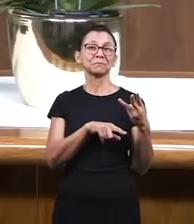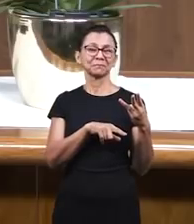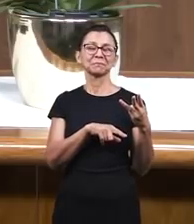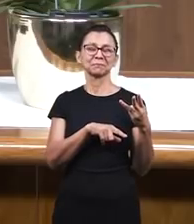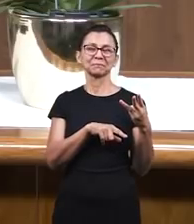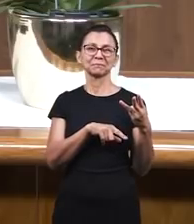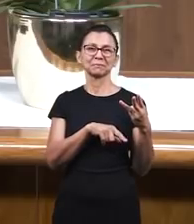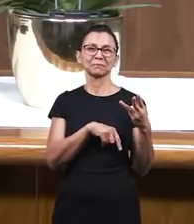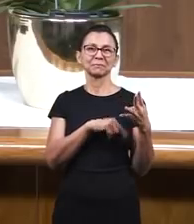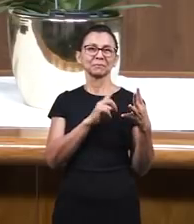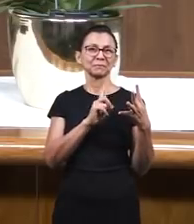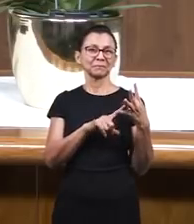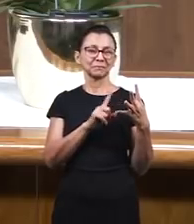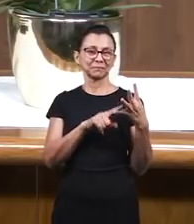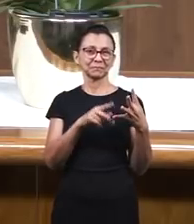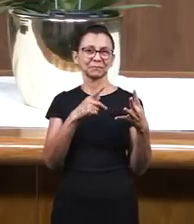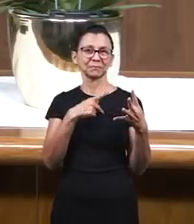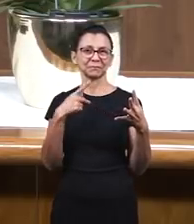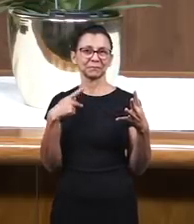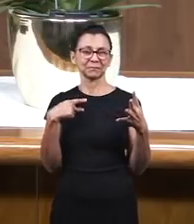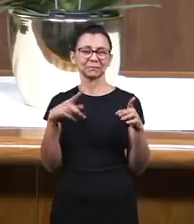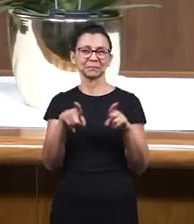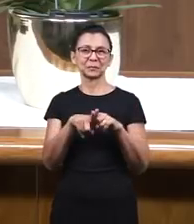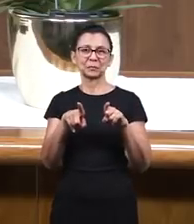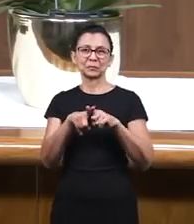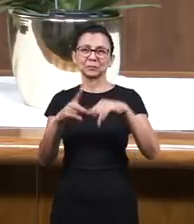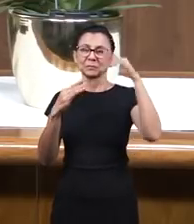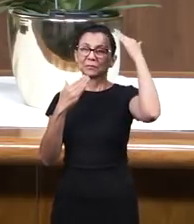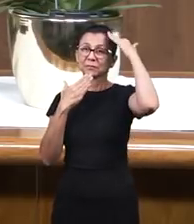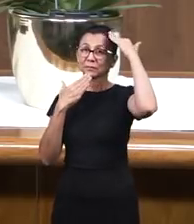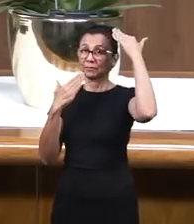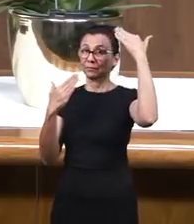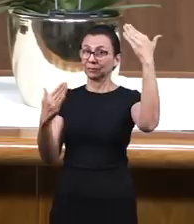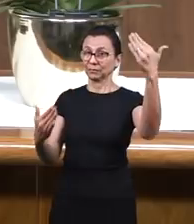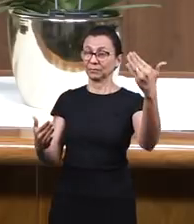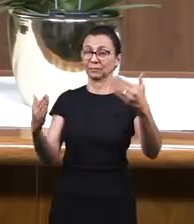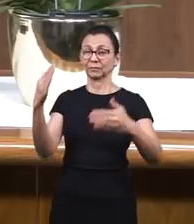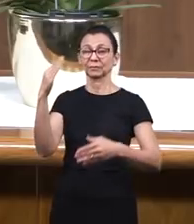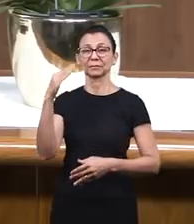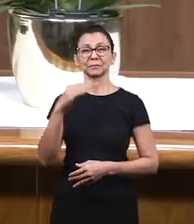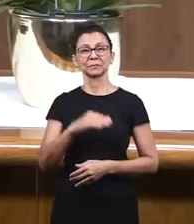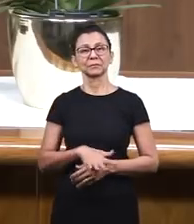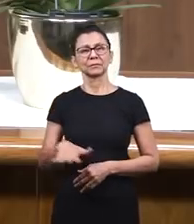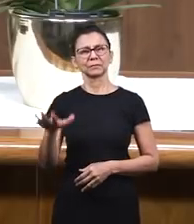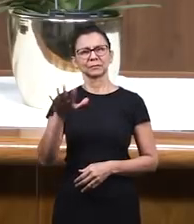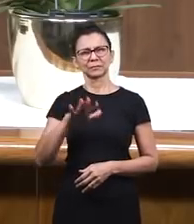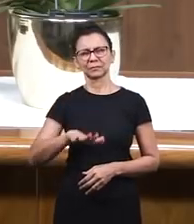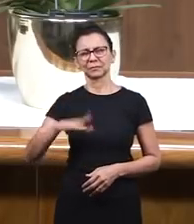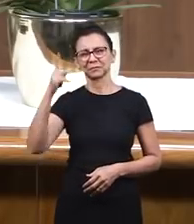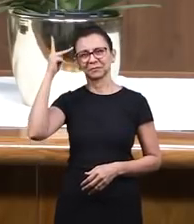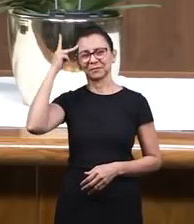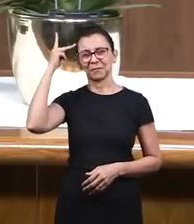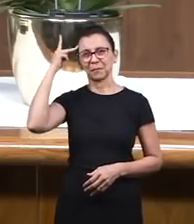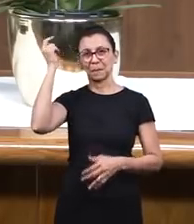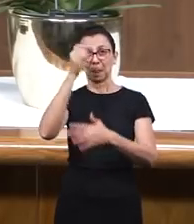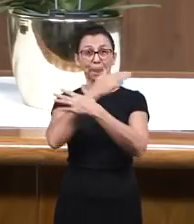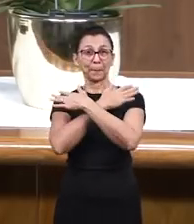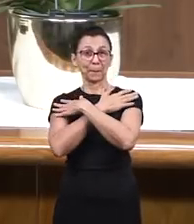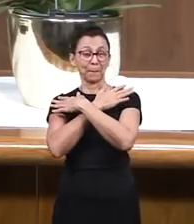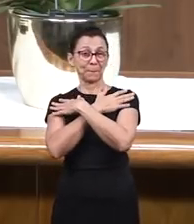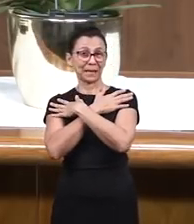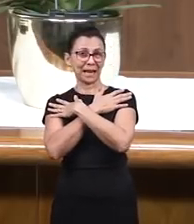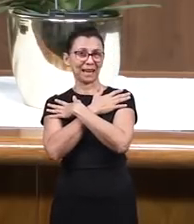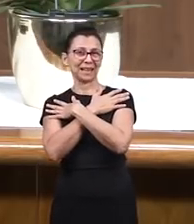também ao pastor Fausto Batista Mendonça, de São José dos Campos, São Paulo. Um grande abraço para os irmãos do estado de São Paulo,